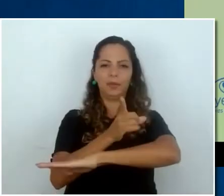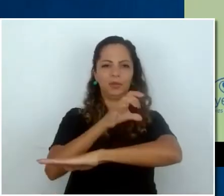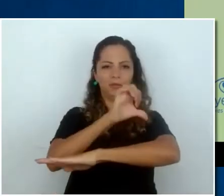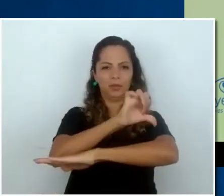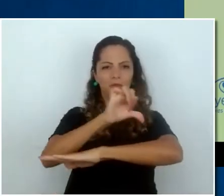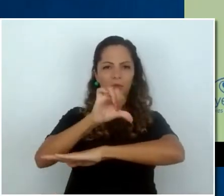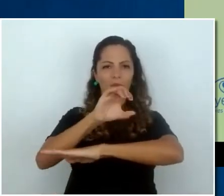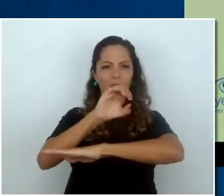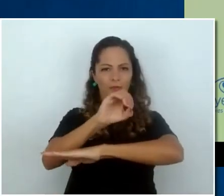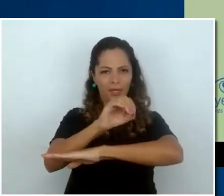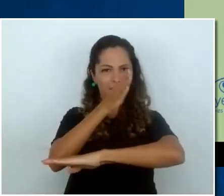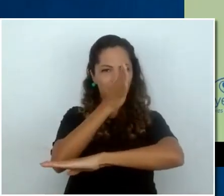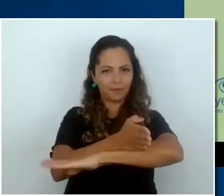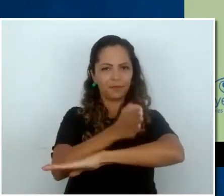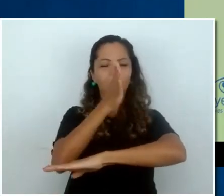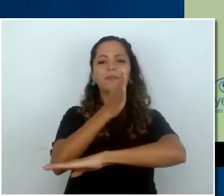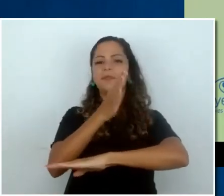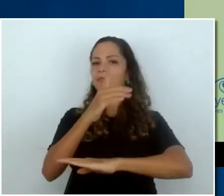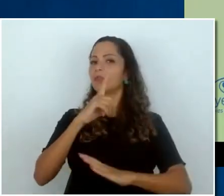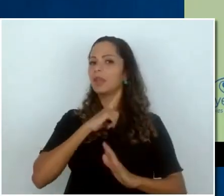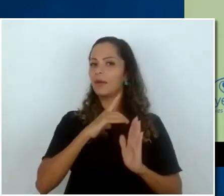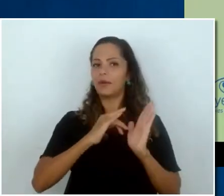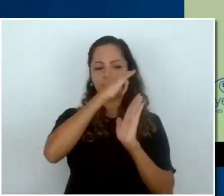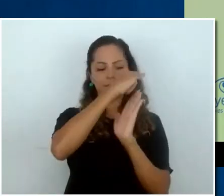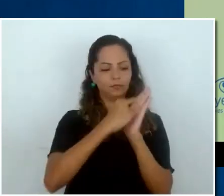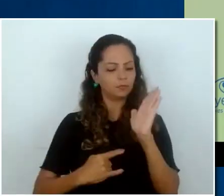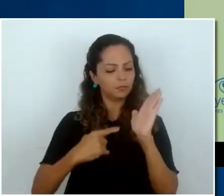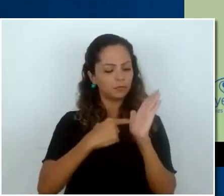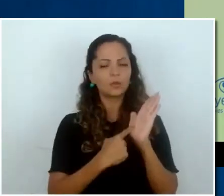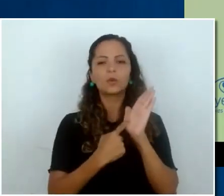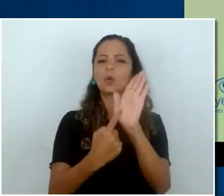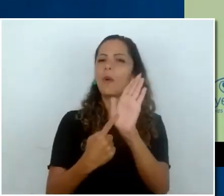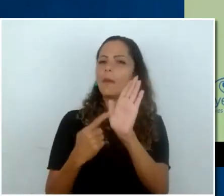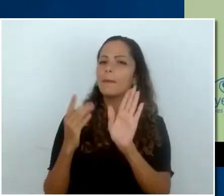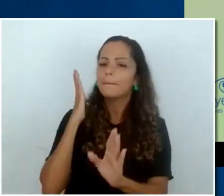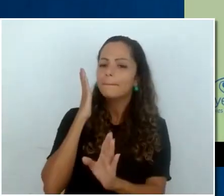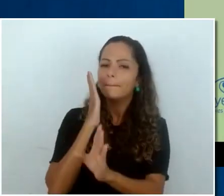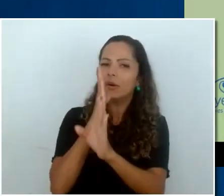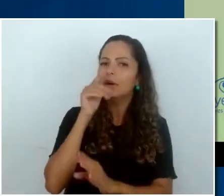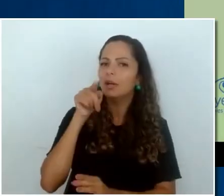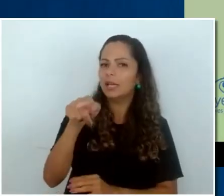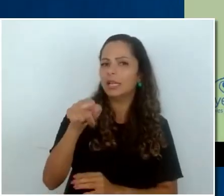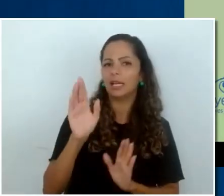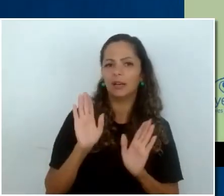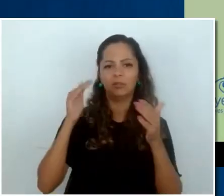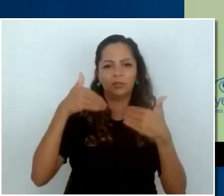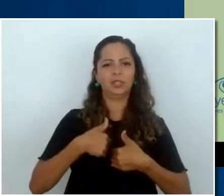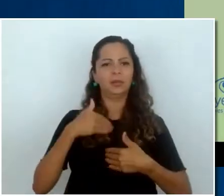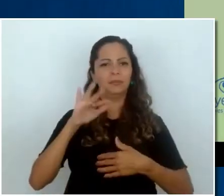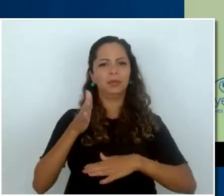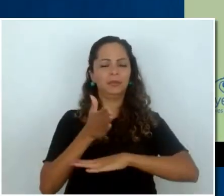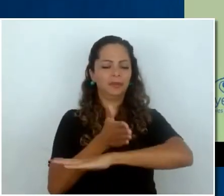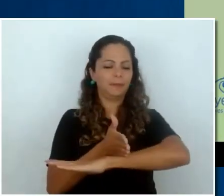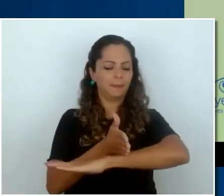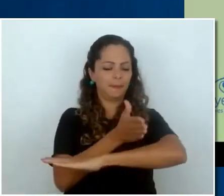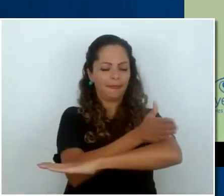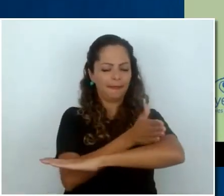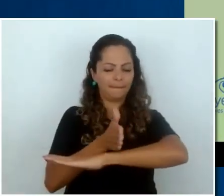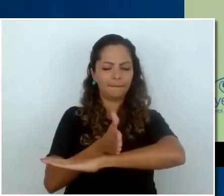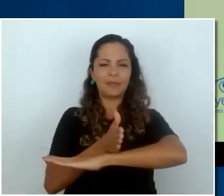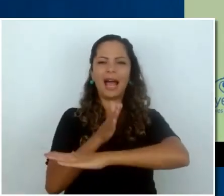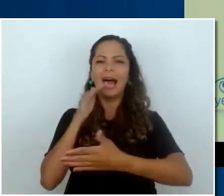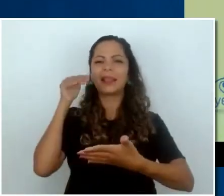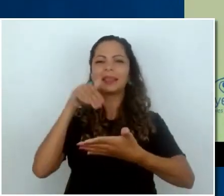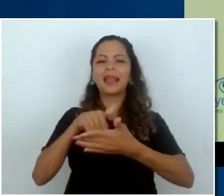importante do critério diagnóstico do autismo. Né? Até o DSM-4, até a metade dos anos 90, o autismo era definido como ausência